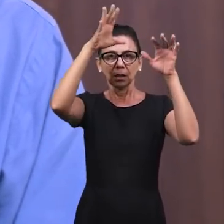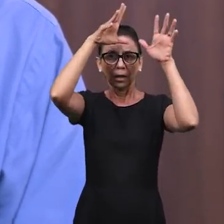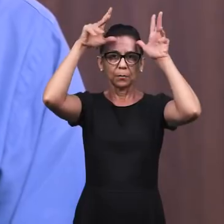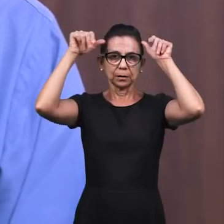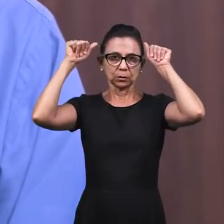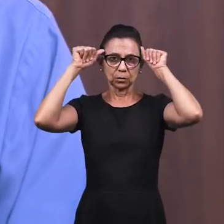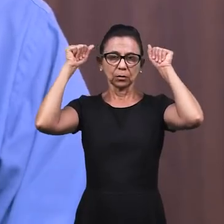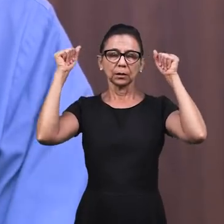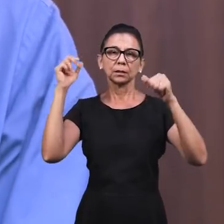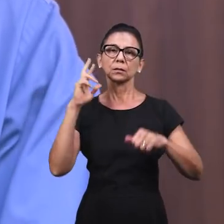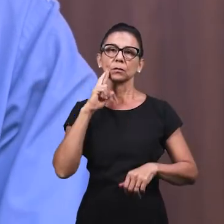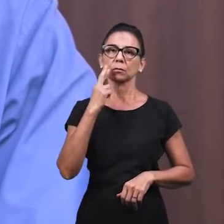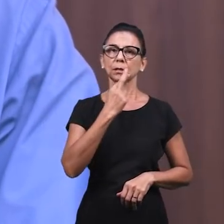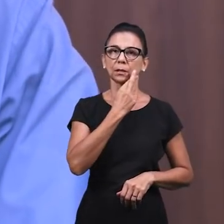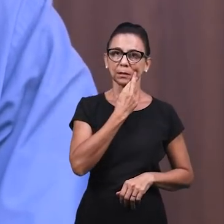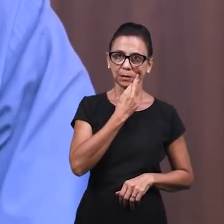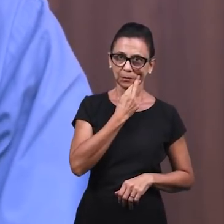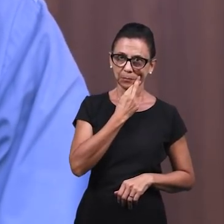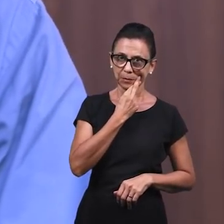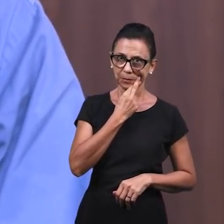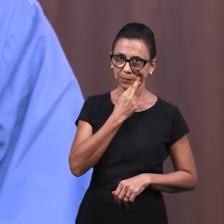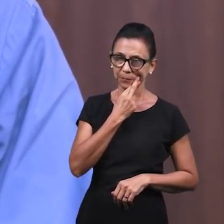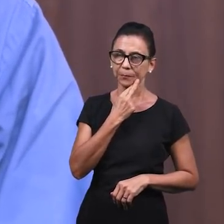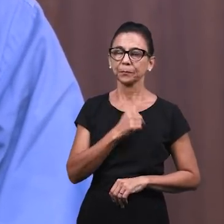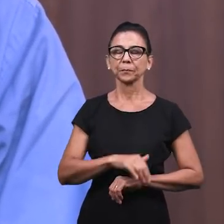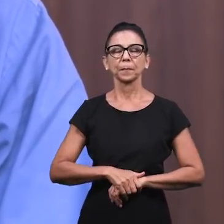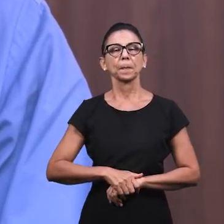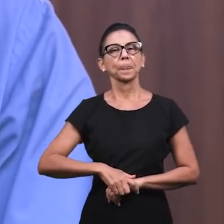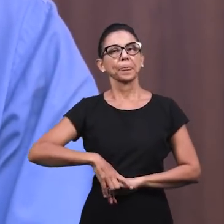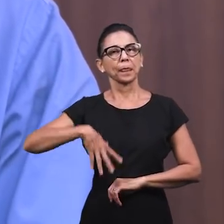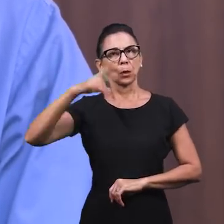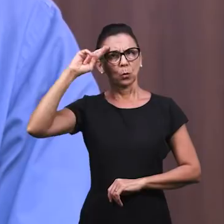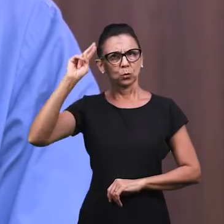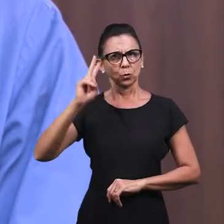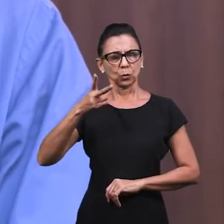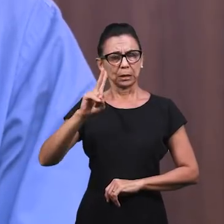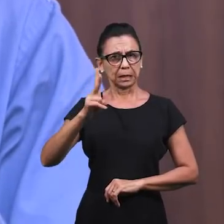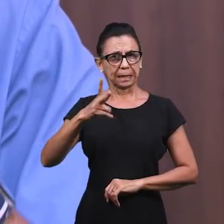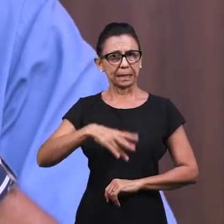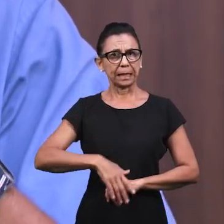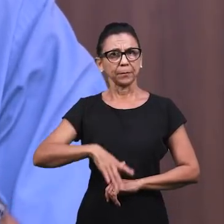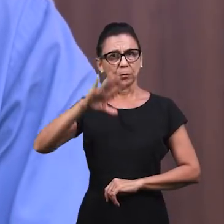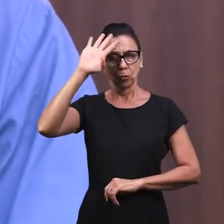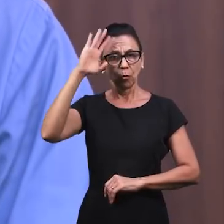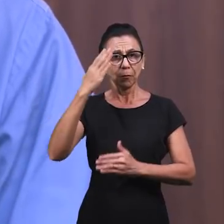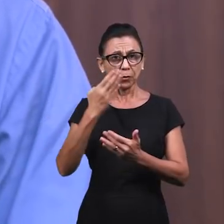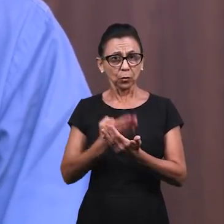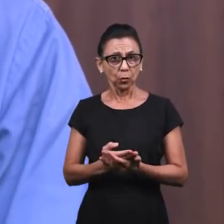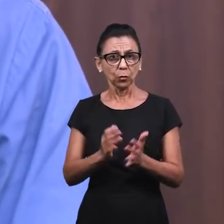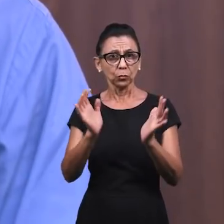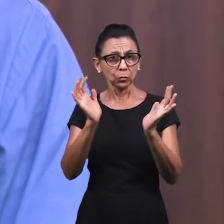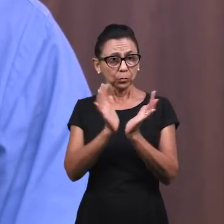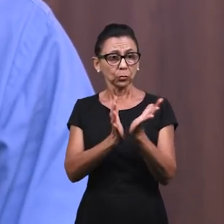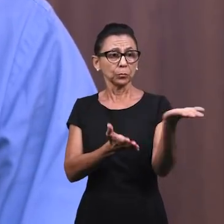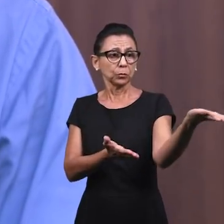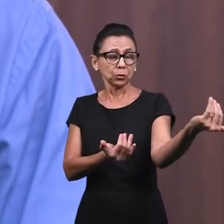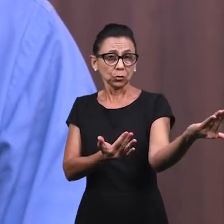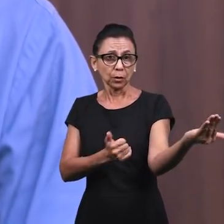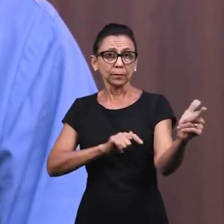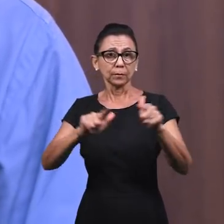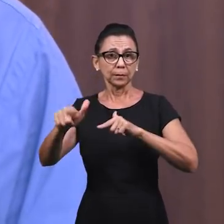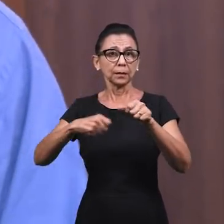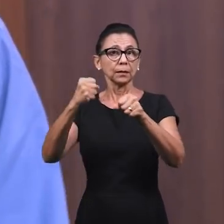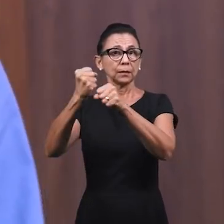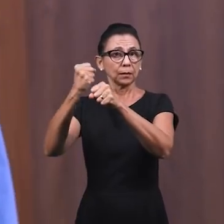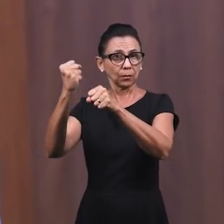de Roraima, que em todos os tempos o Senhor sempre confiou aos jovens a sua obra, também